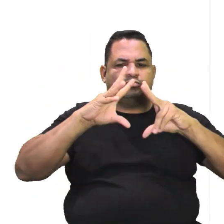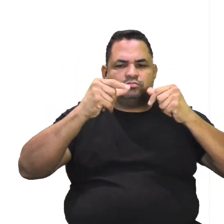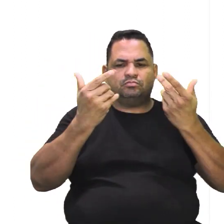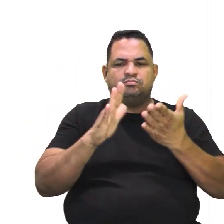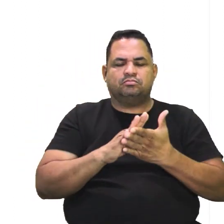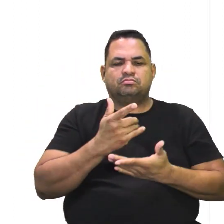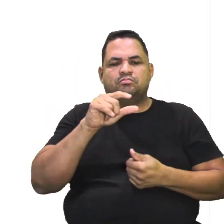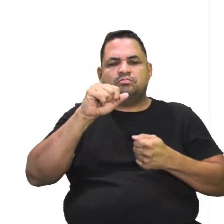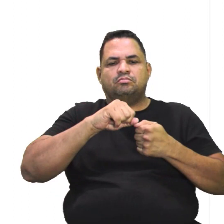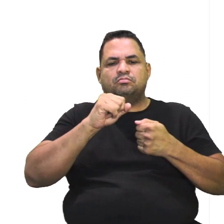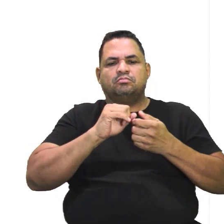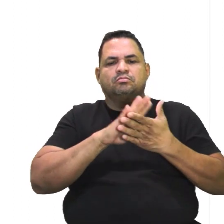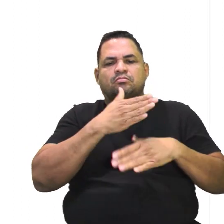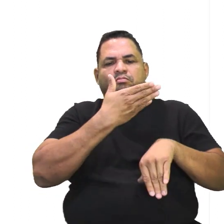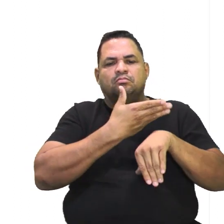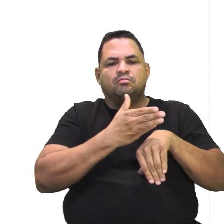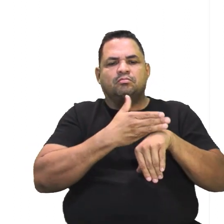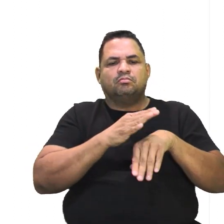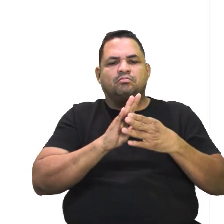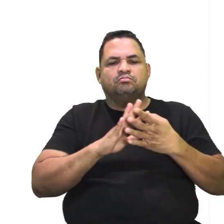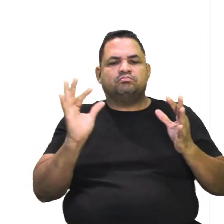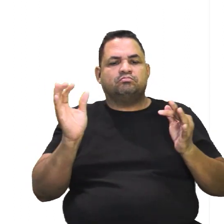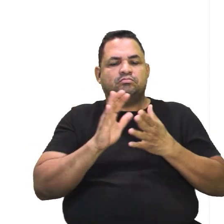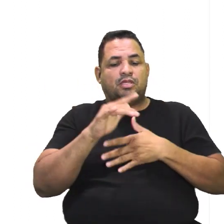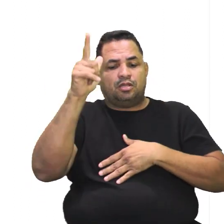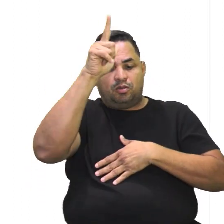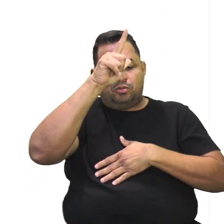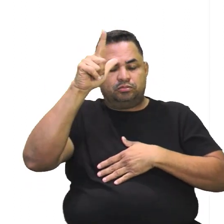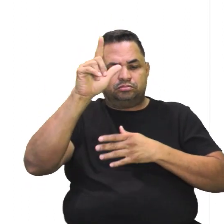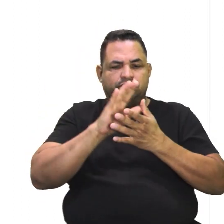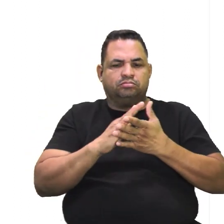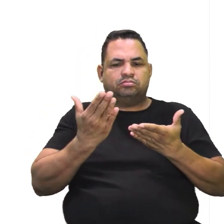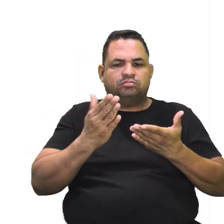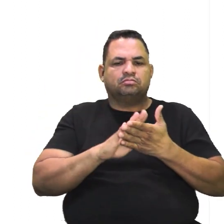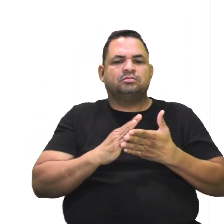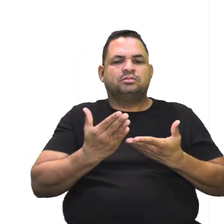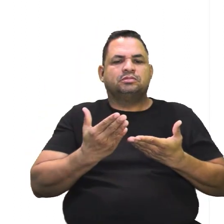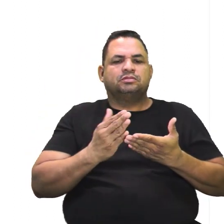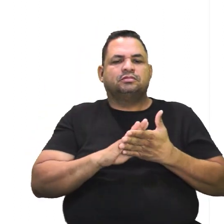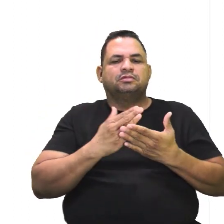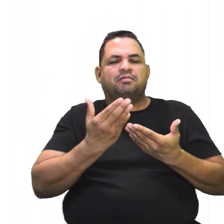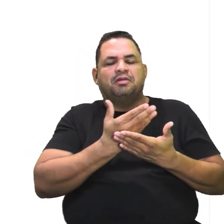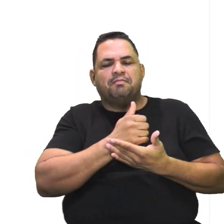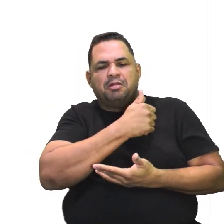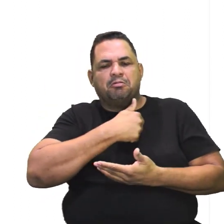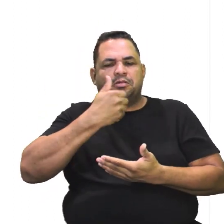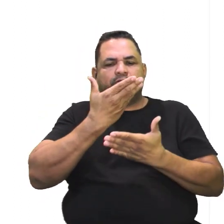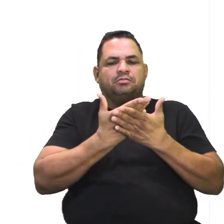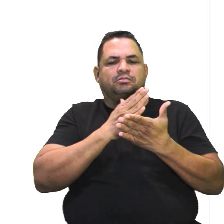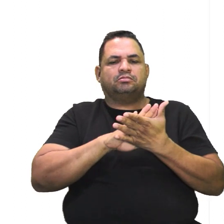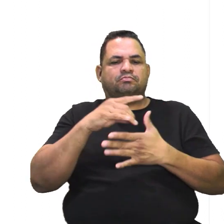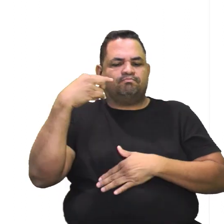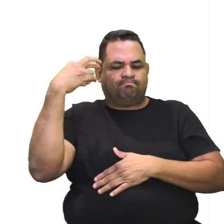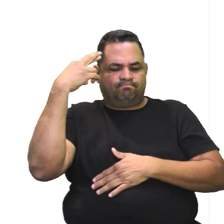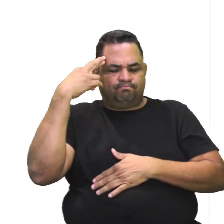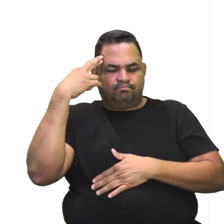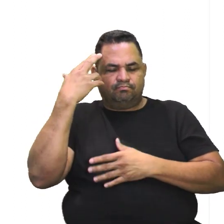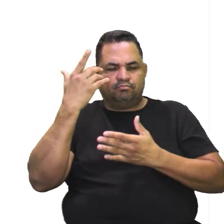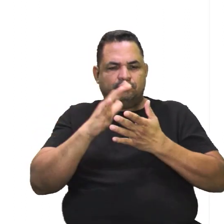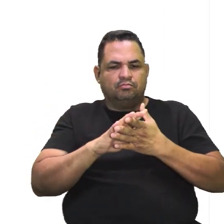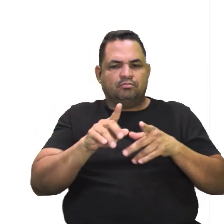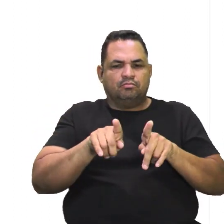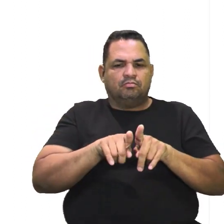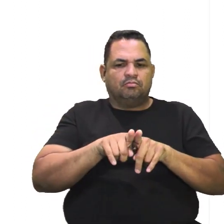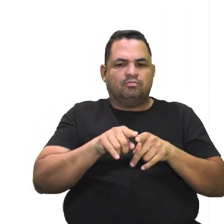ele falou de maneira prática e lógica. Isso vai aguçar em você a interpretação e também o raciocínio